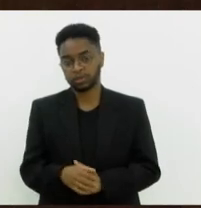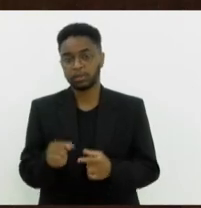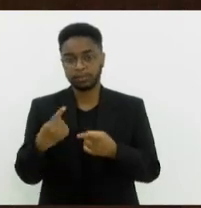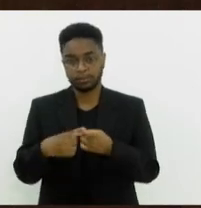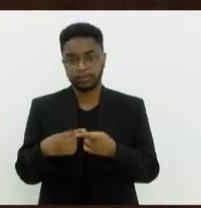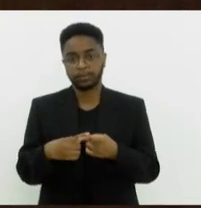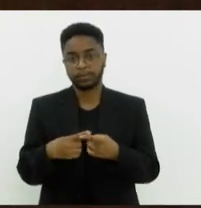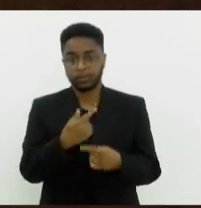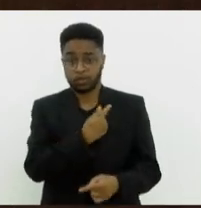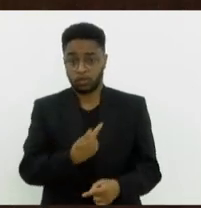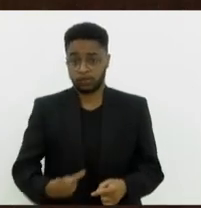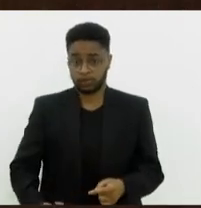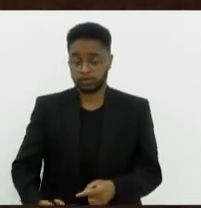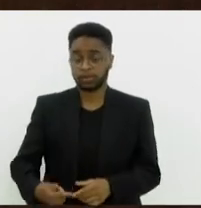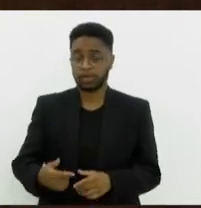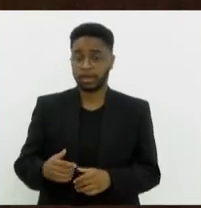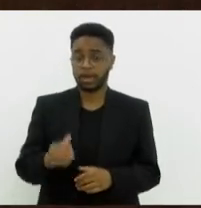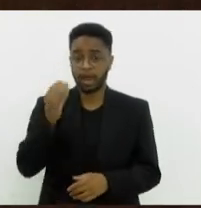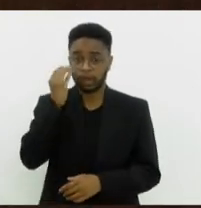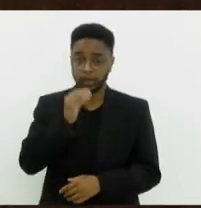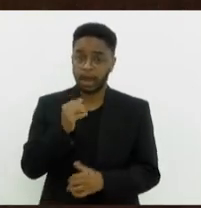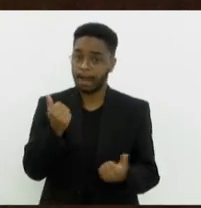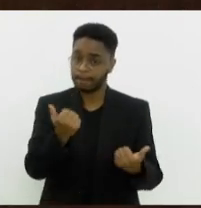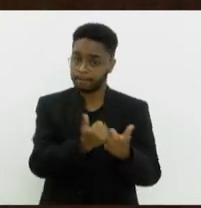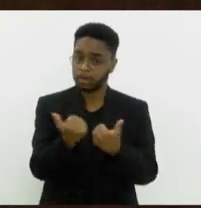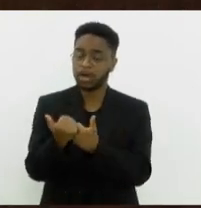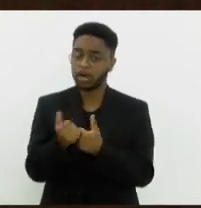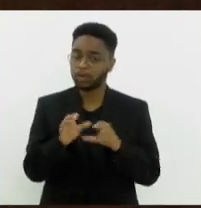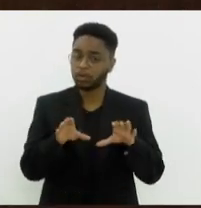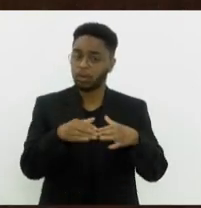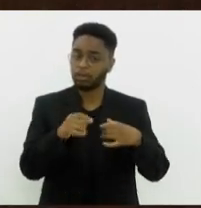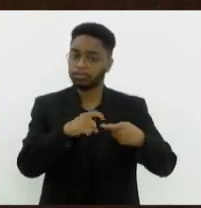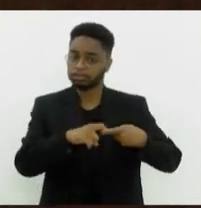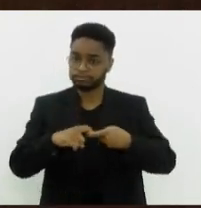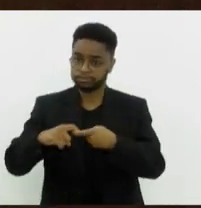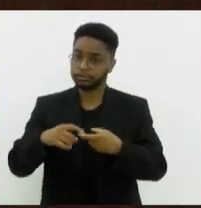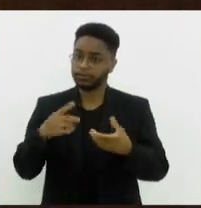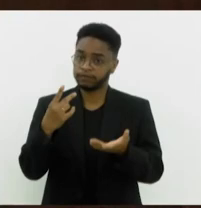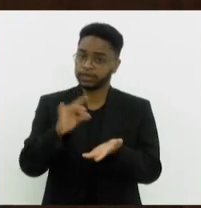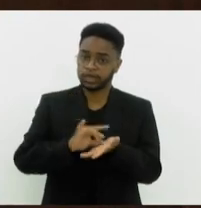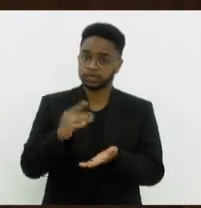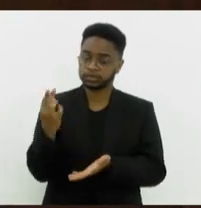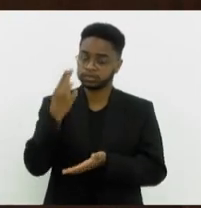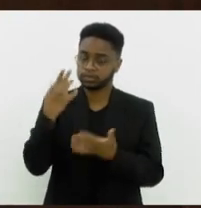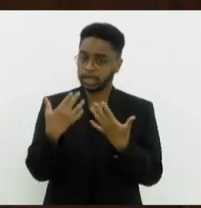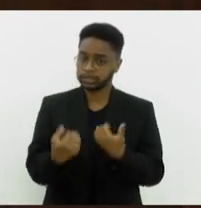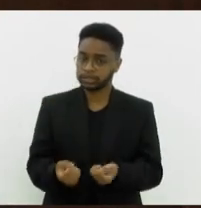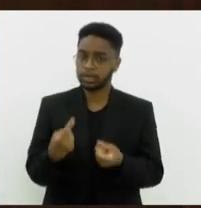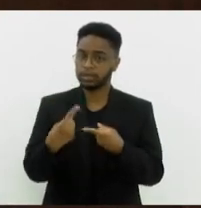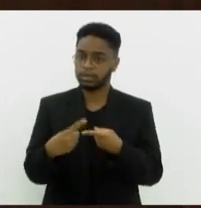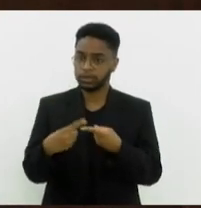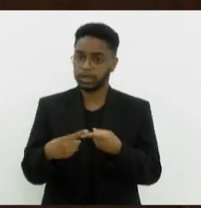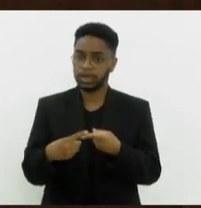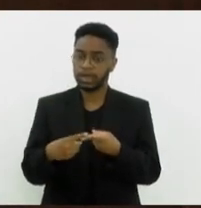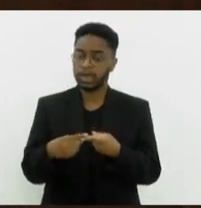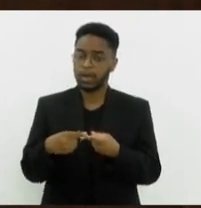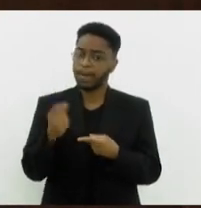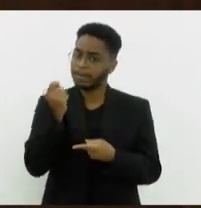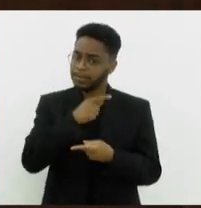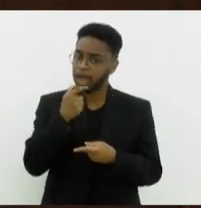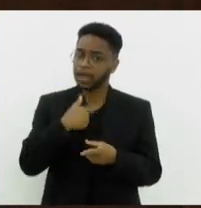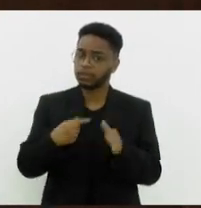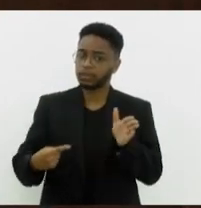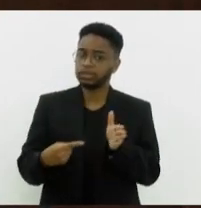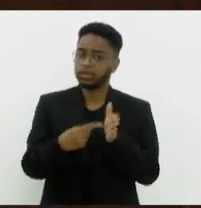Cláudio Castro alimentando a máfia do reboque. É algo inadmissível. Isso aqui é um escárnio a qual estou